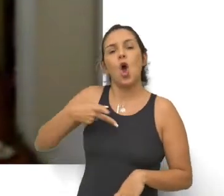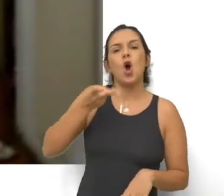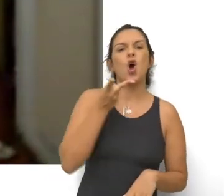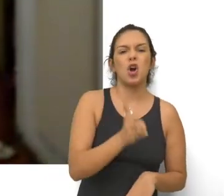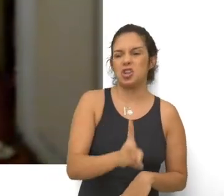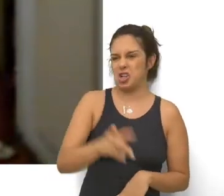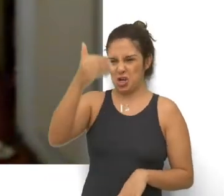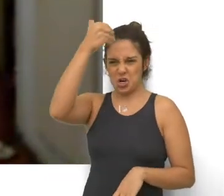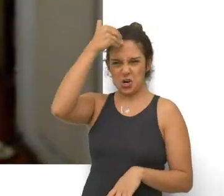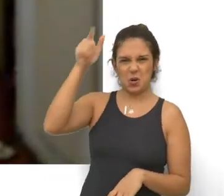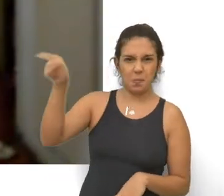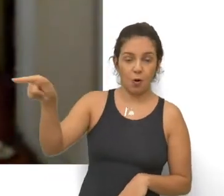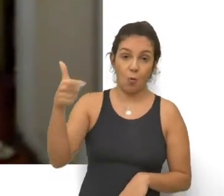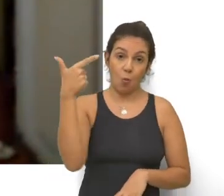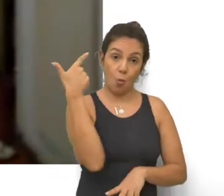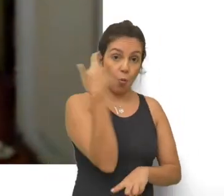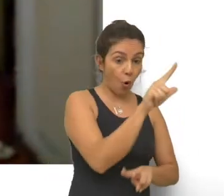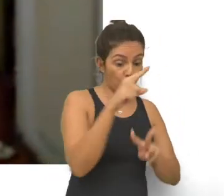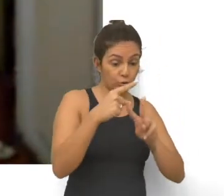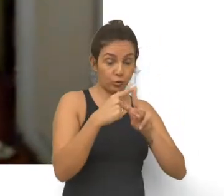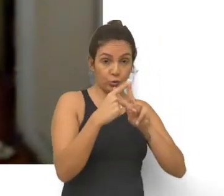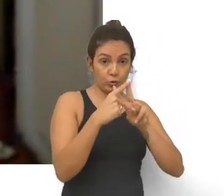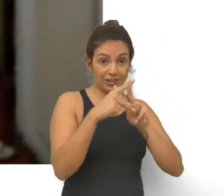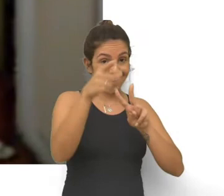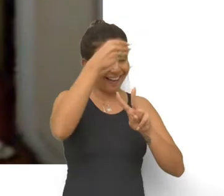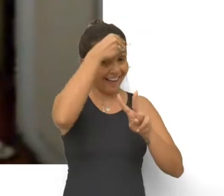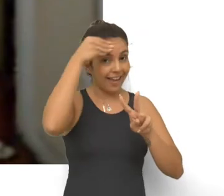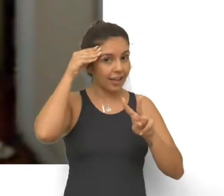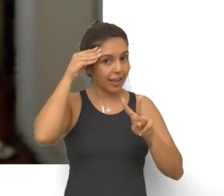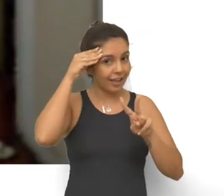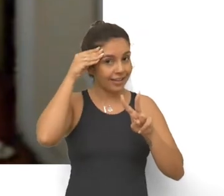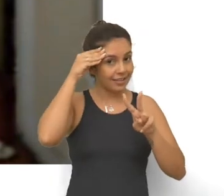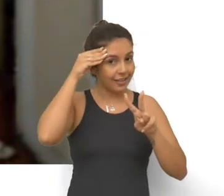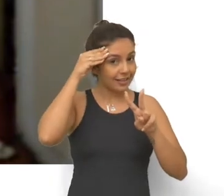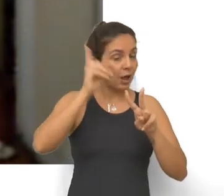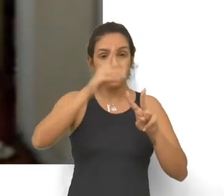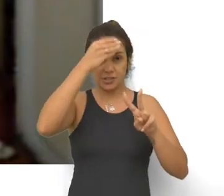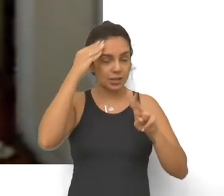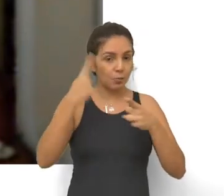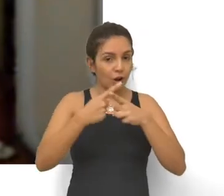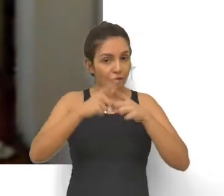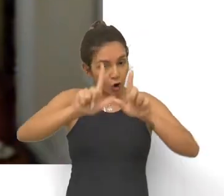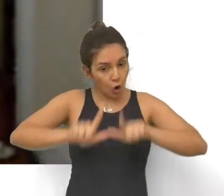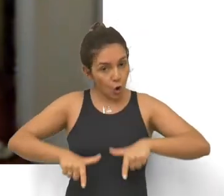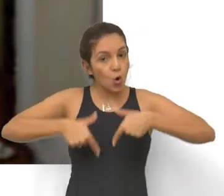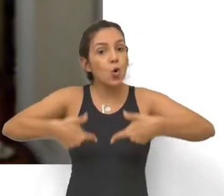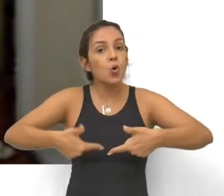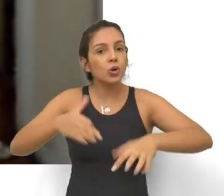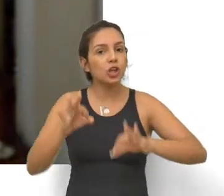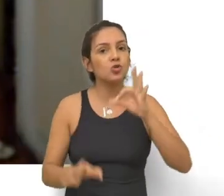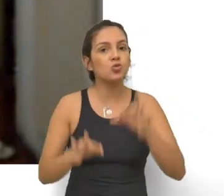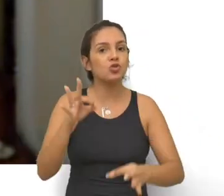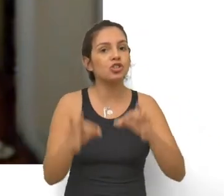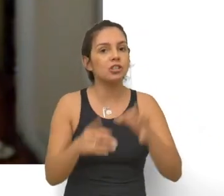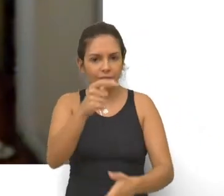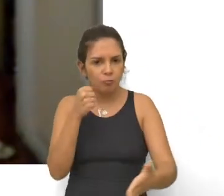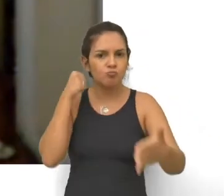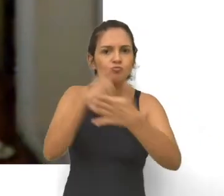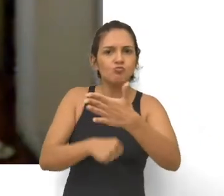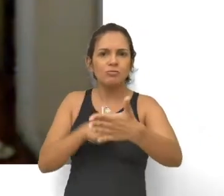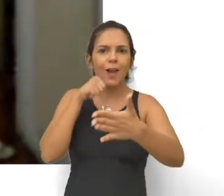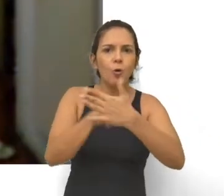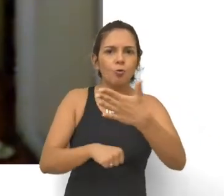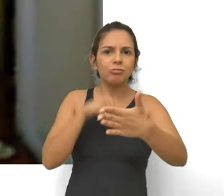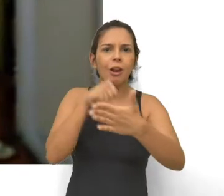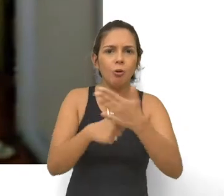ali. Outro é o não esquecer no sentido de busca pela justiça. Por isso que eu estou diferenciando, isso não é ressentimento. Atrás